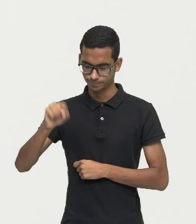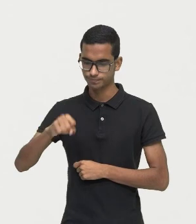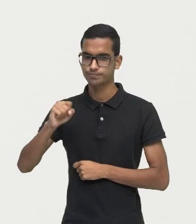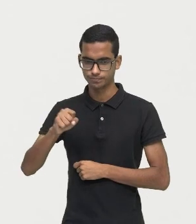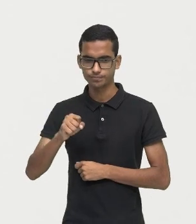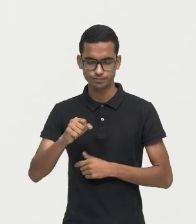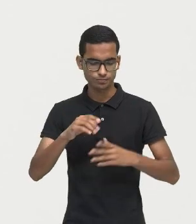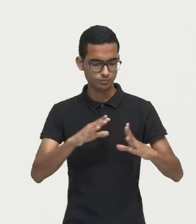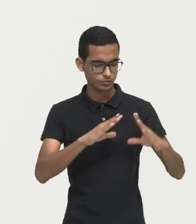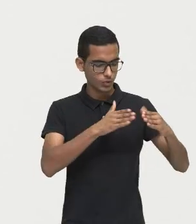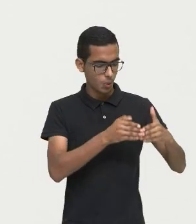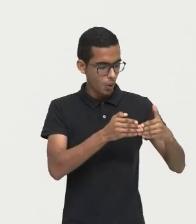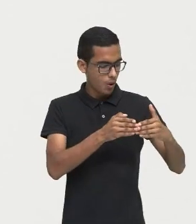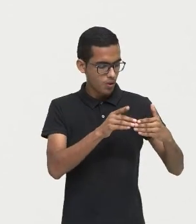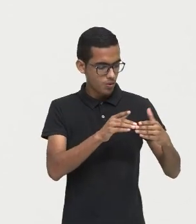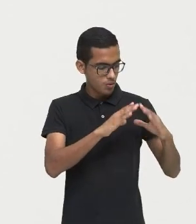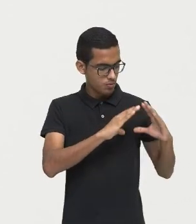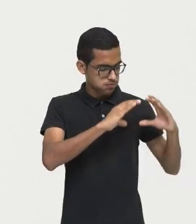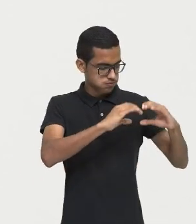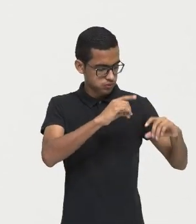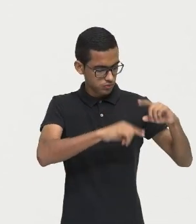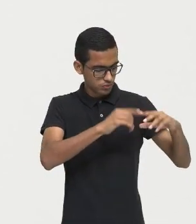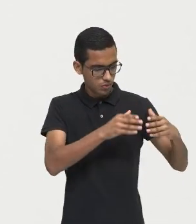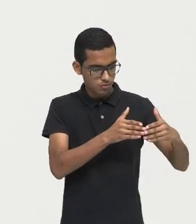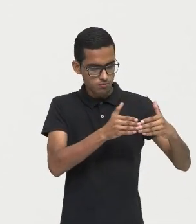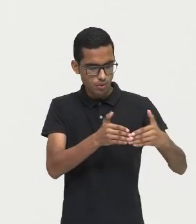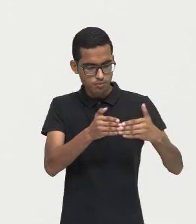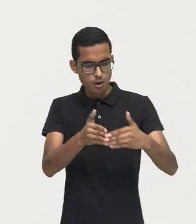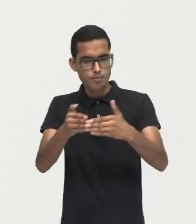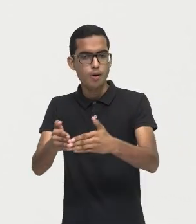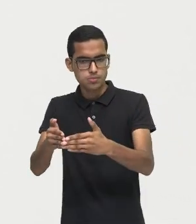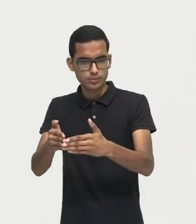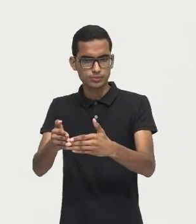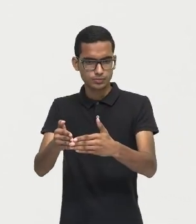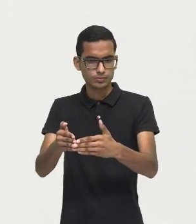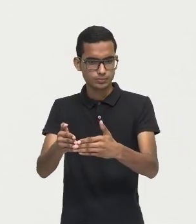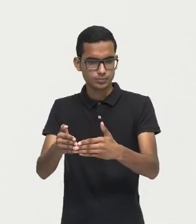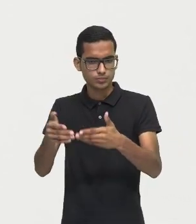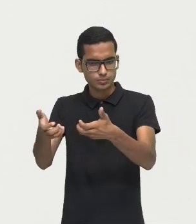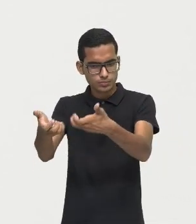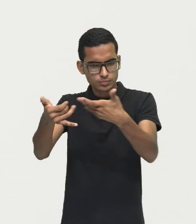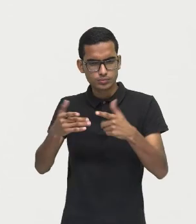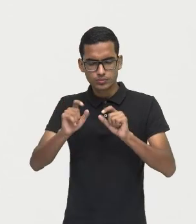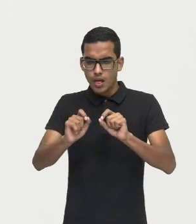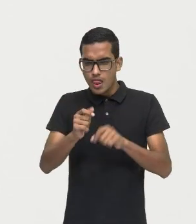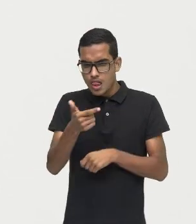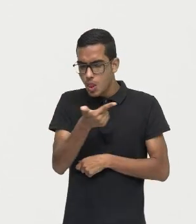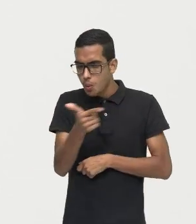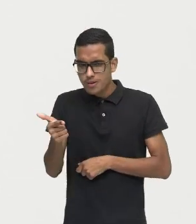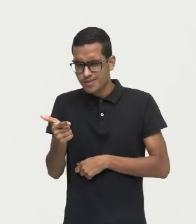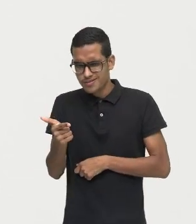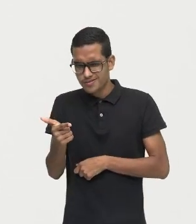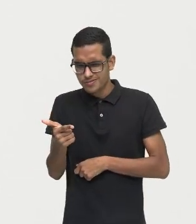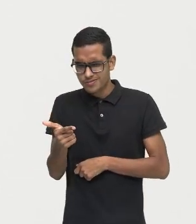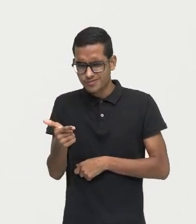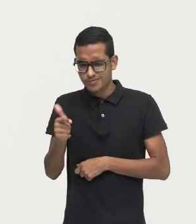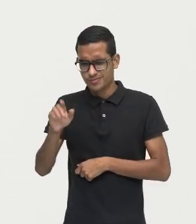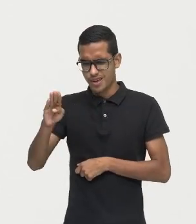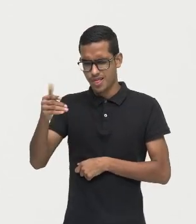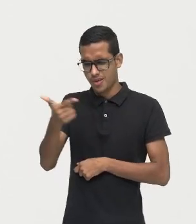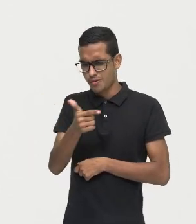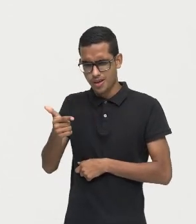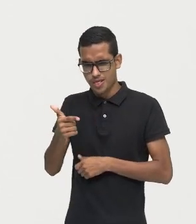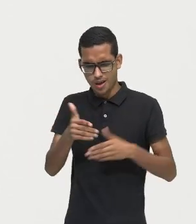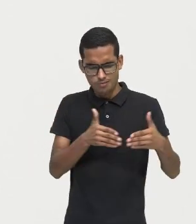de cargas, tem essas condições de transporte de cargas. Aqui tá falando que não vai ter, tá? Então, por